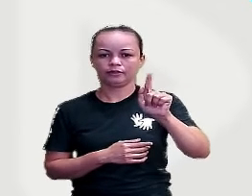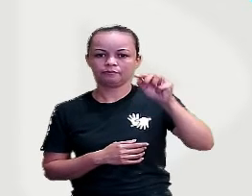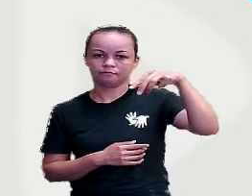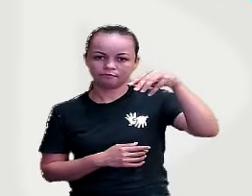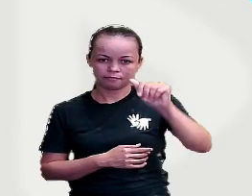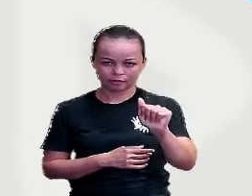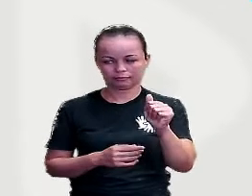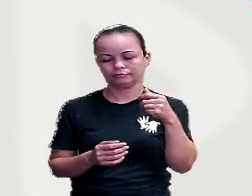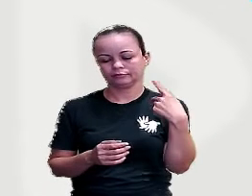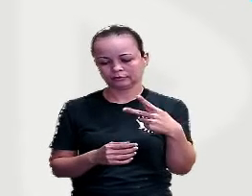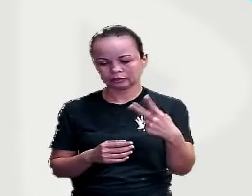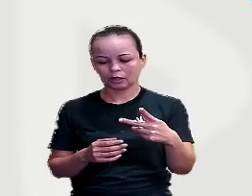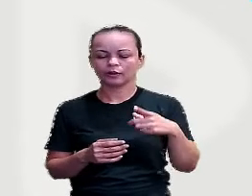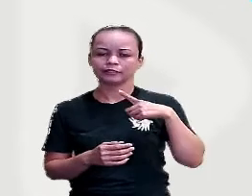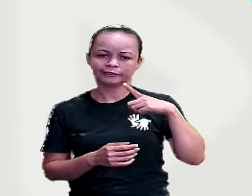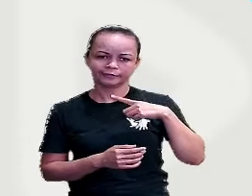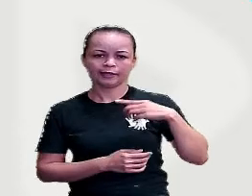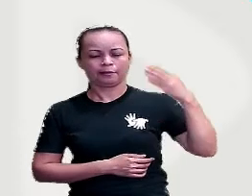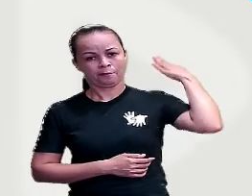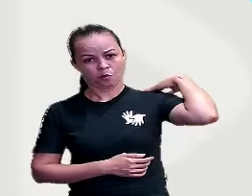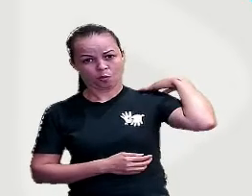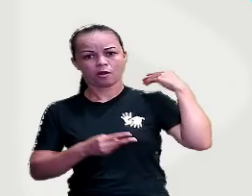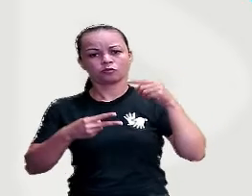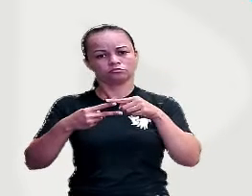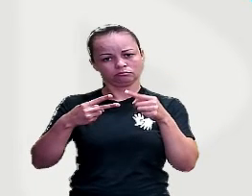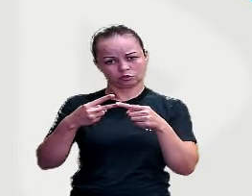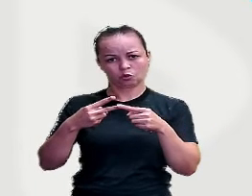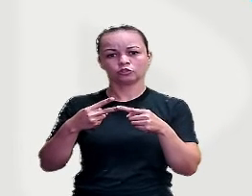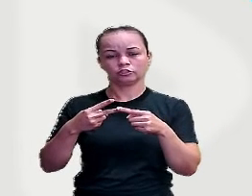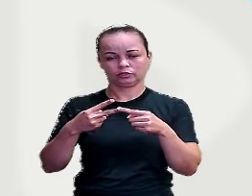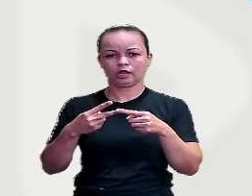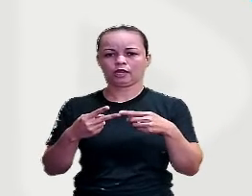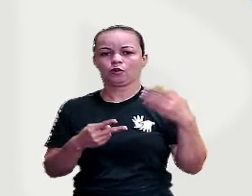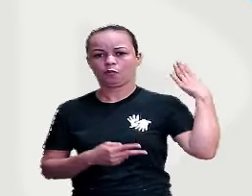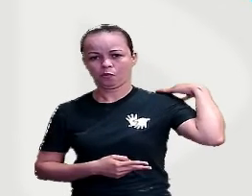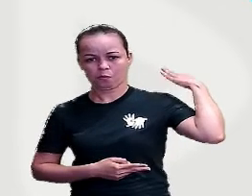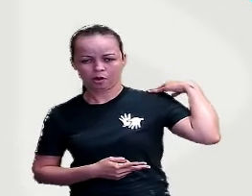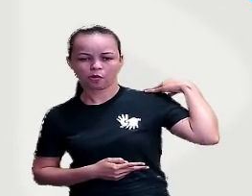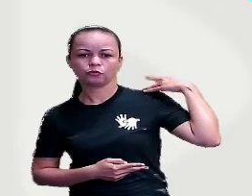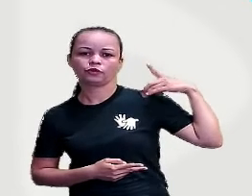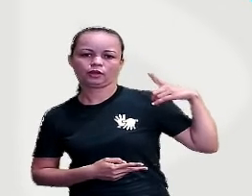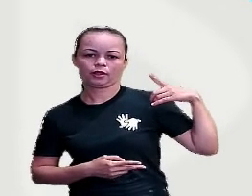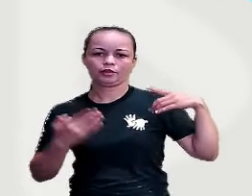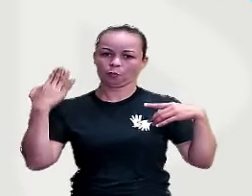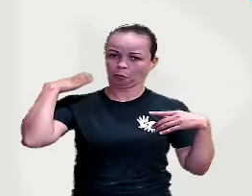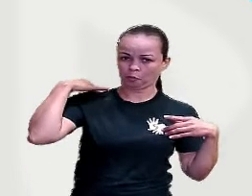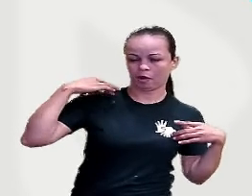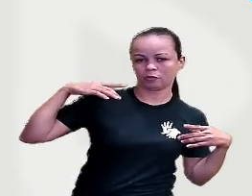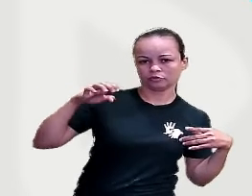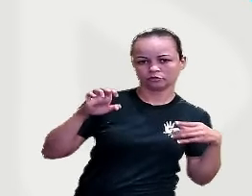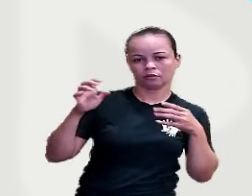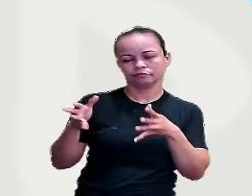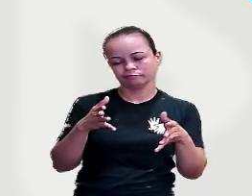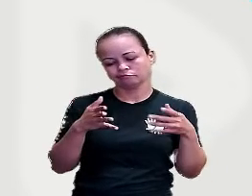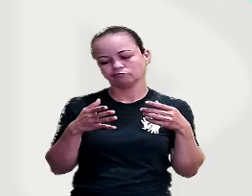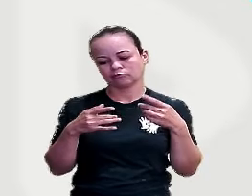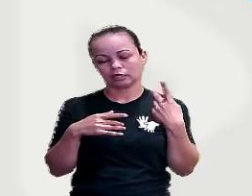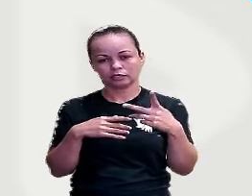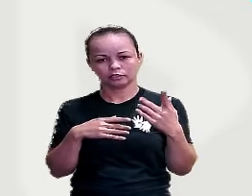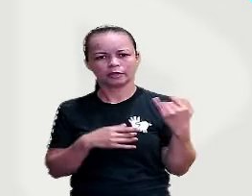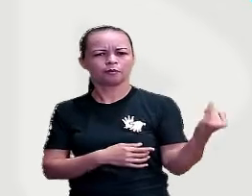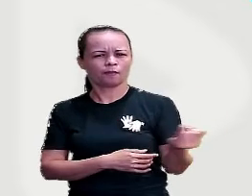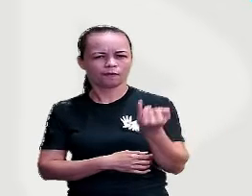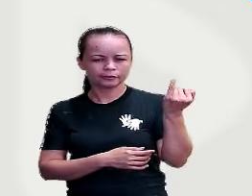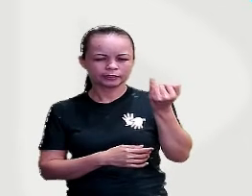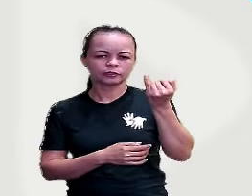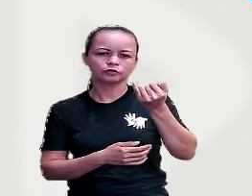dois pulmões, Um pulmão direito e um pulmão esquerdo aí, que vai ser o principal órgão desse nosso sistema respiratório, onde vai